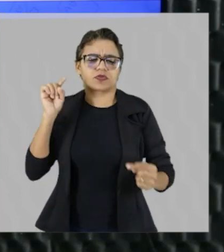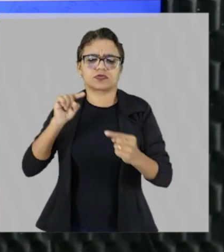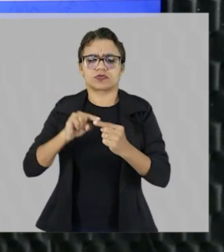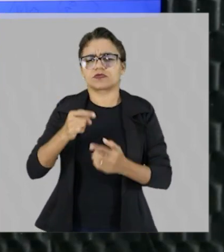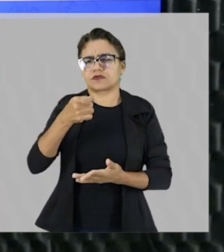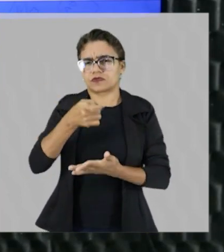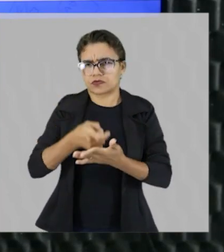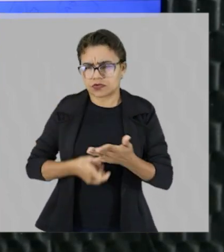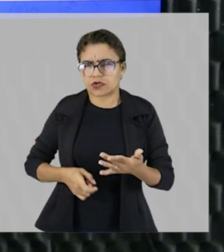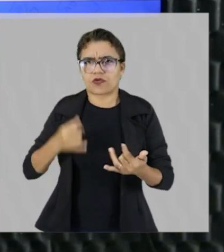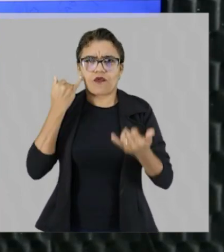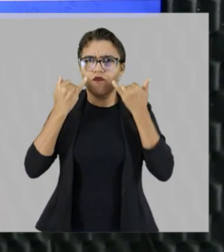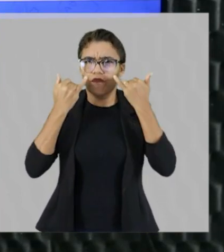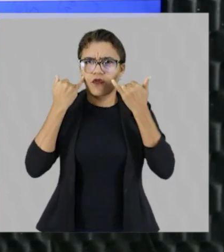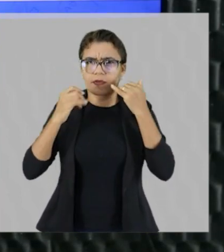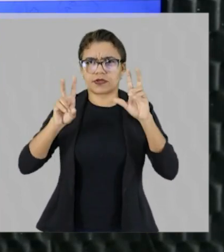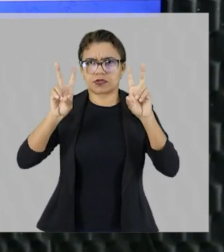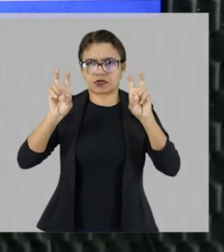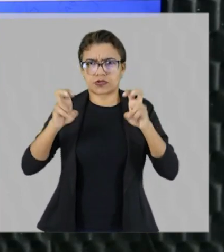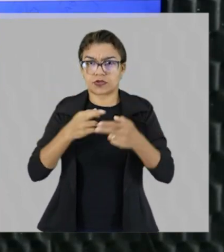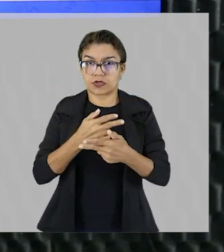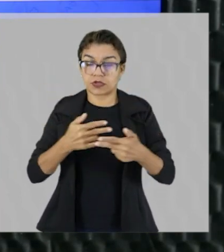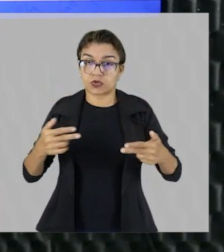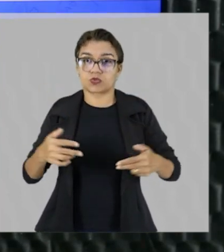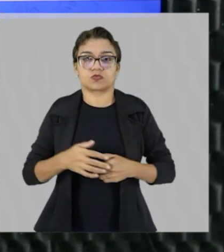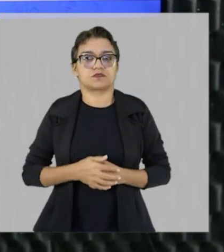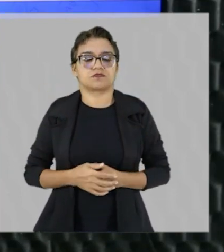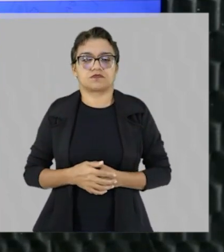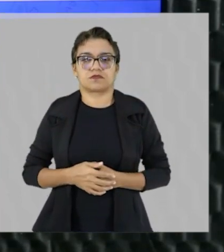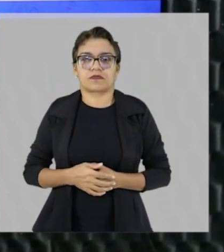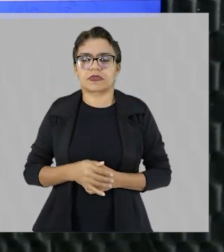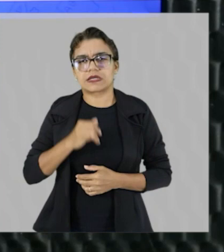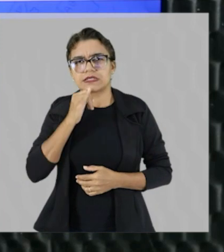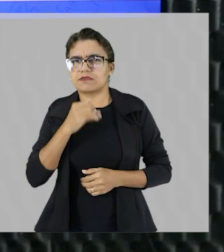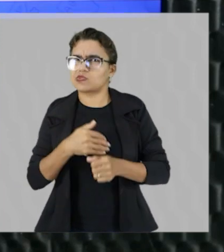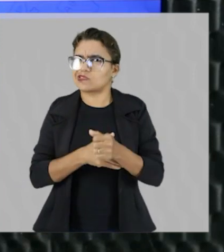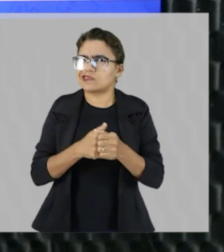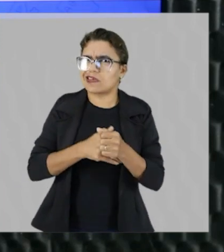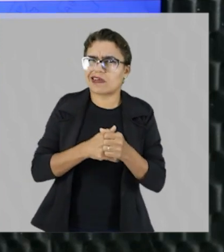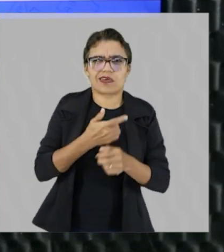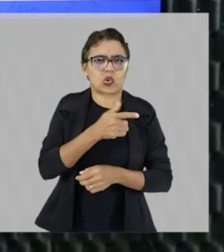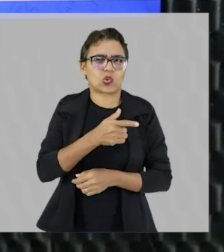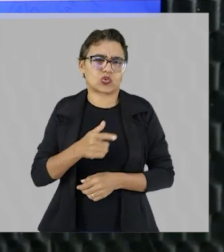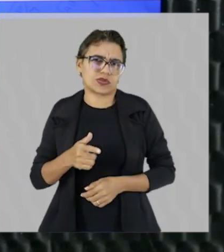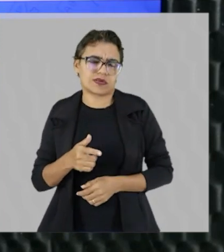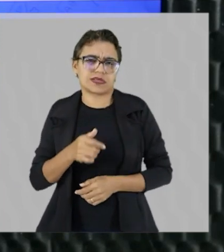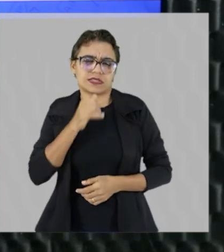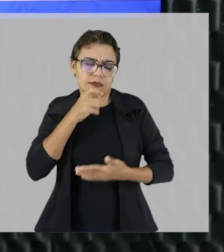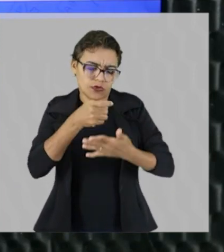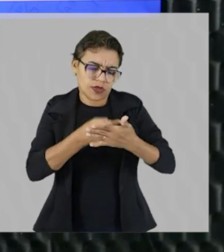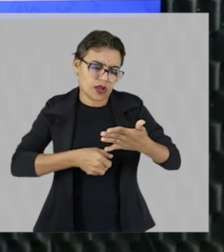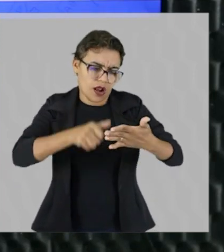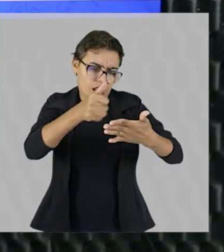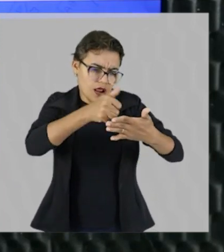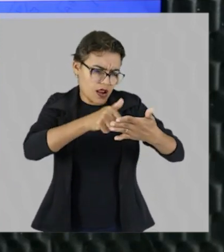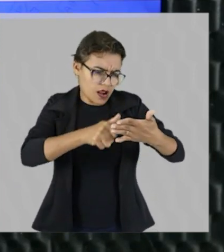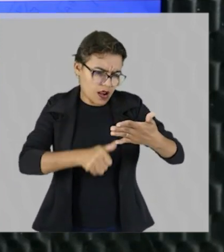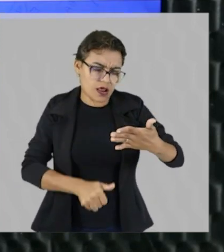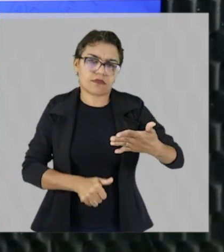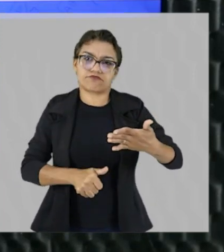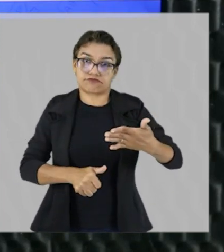texto e as informações de assunto. Então, não tem mistério para você fazer uma análise textual, uma